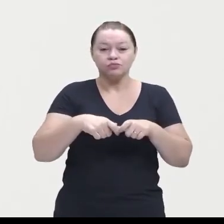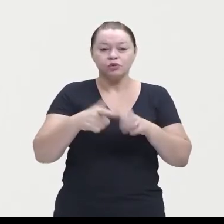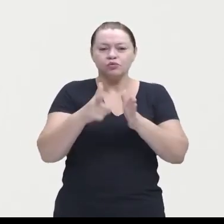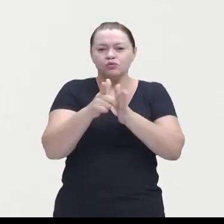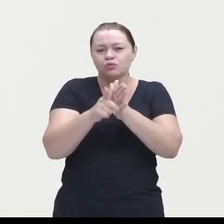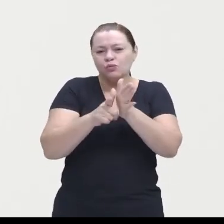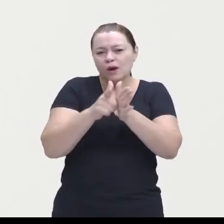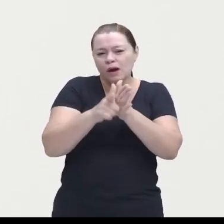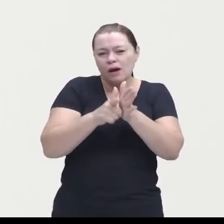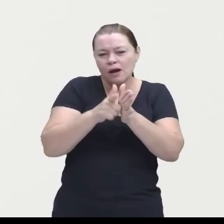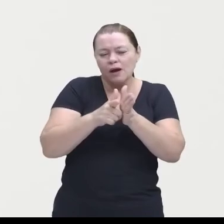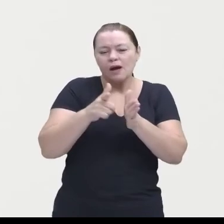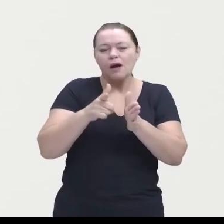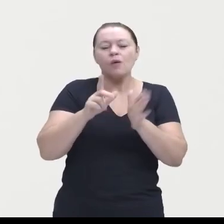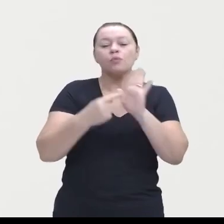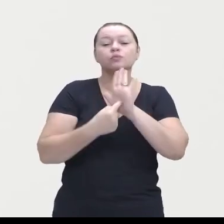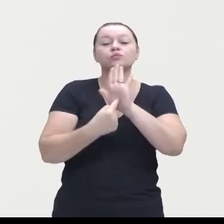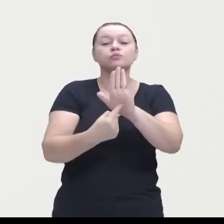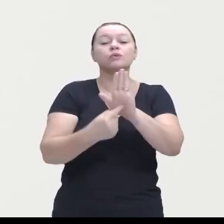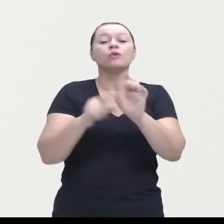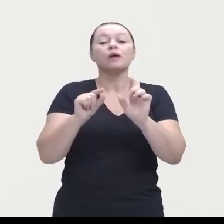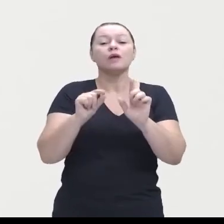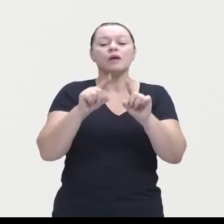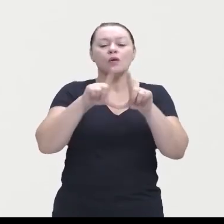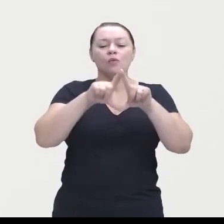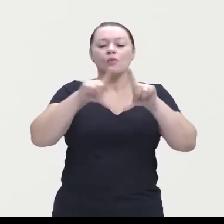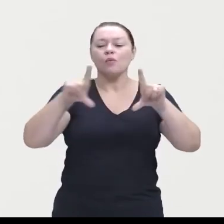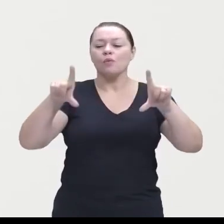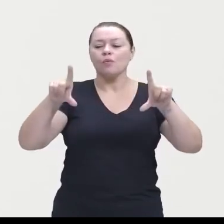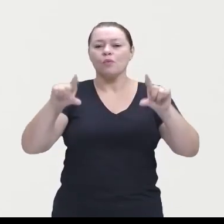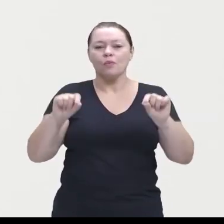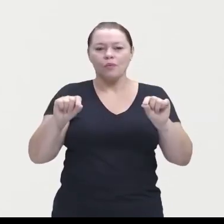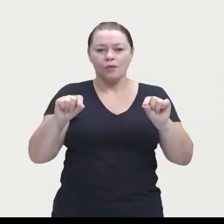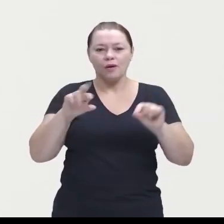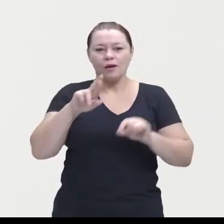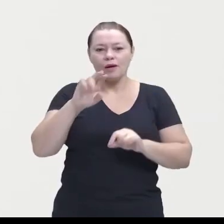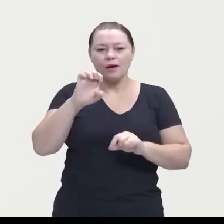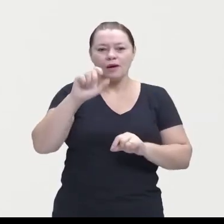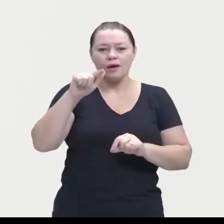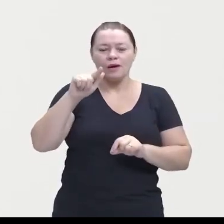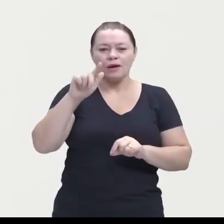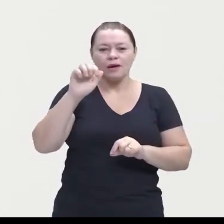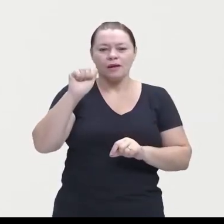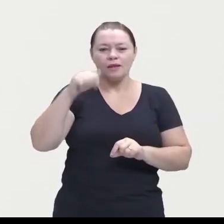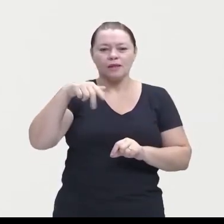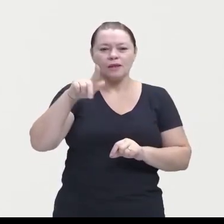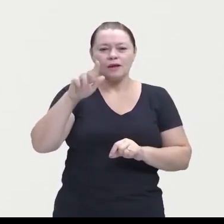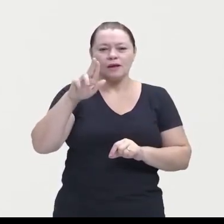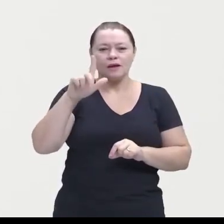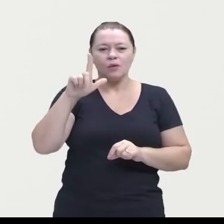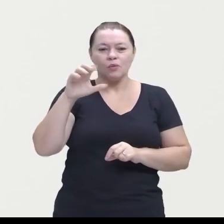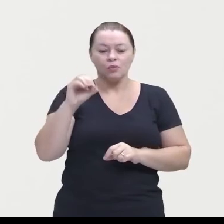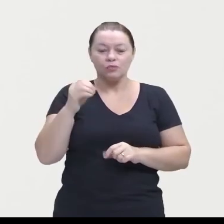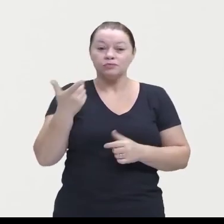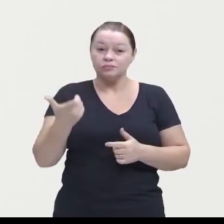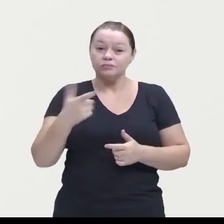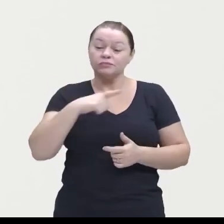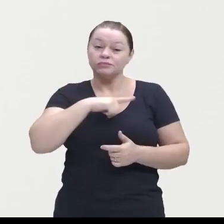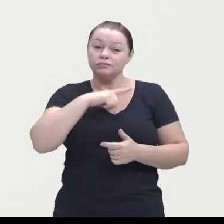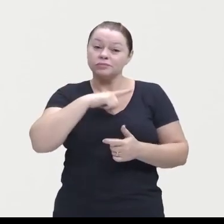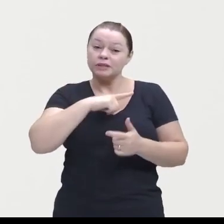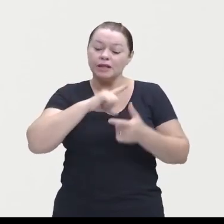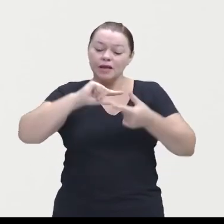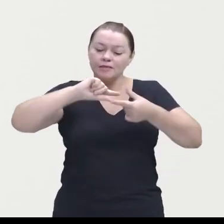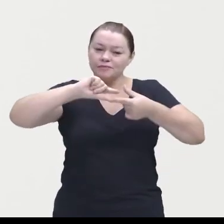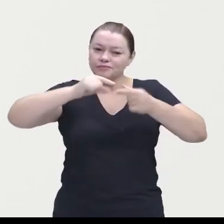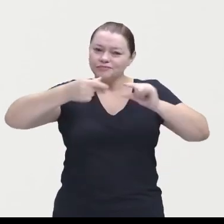representando um retângulo. Formas de cada elemento que compõem essa